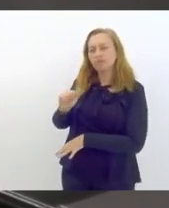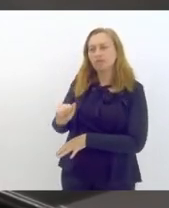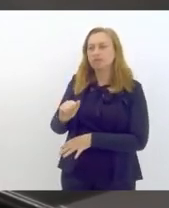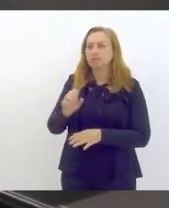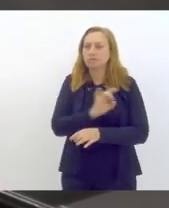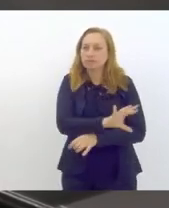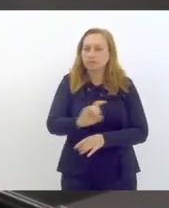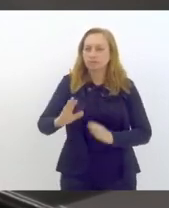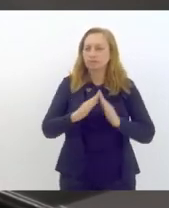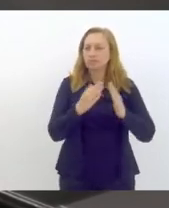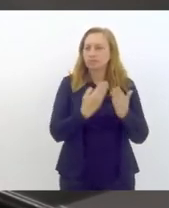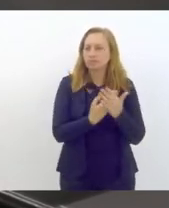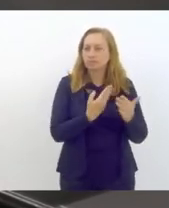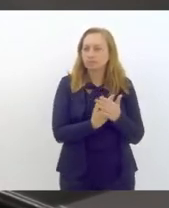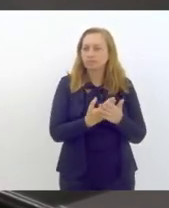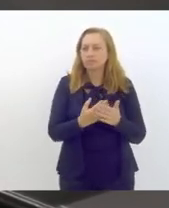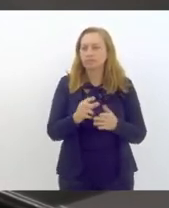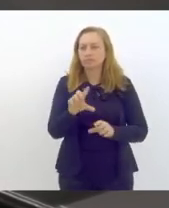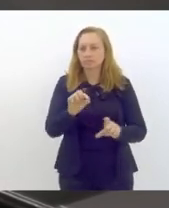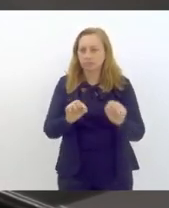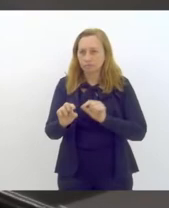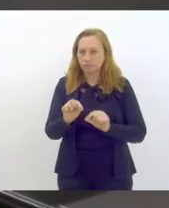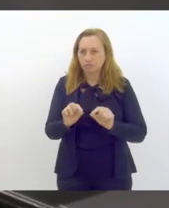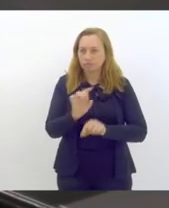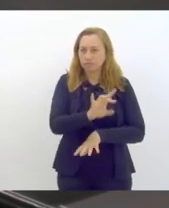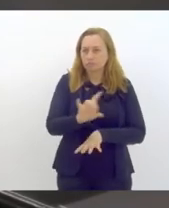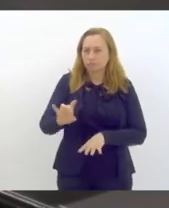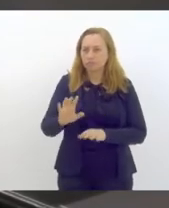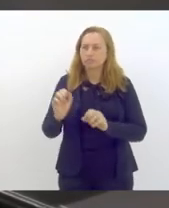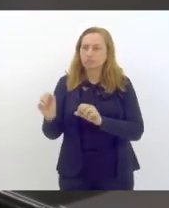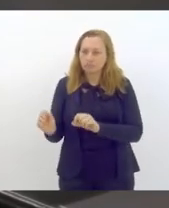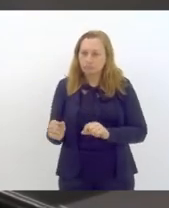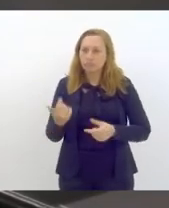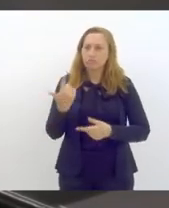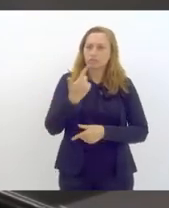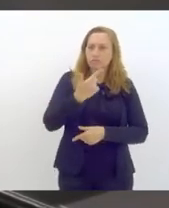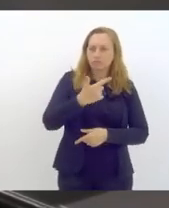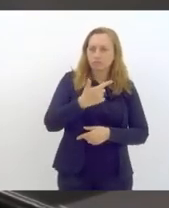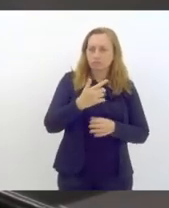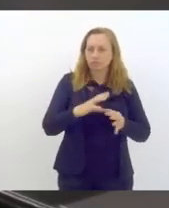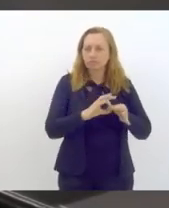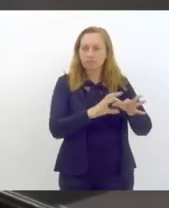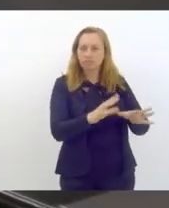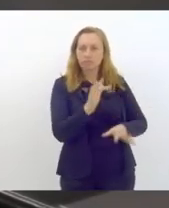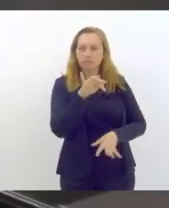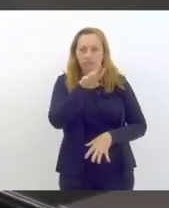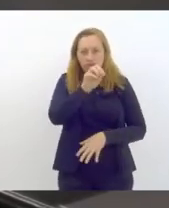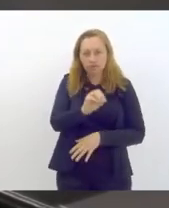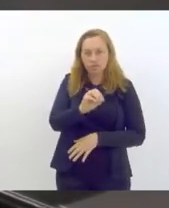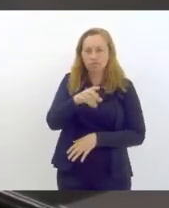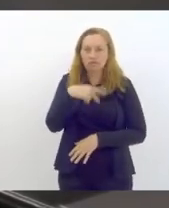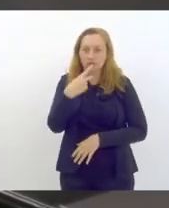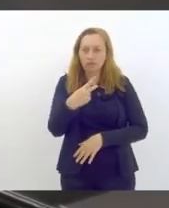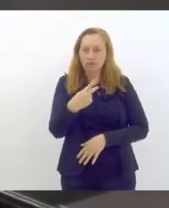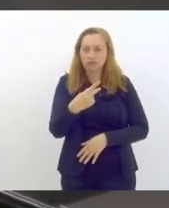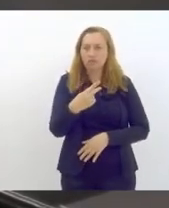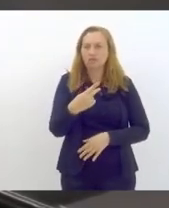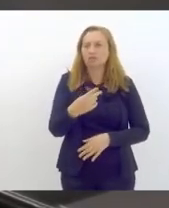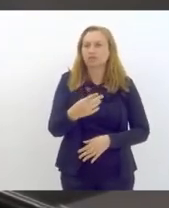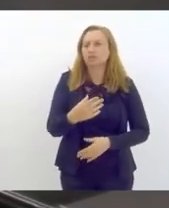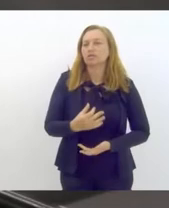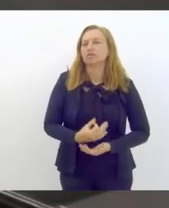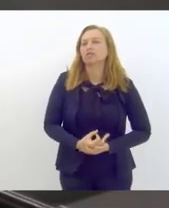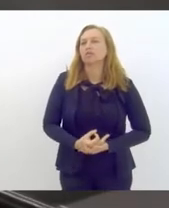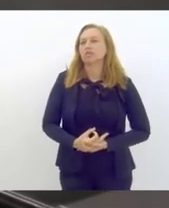escolares, da forma que forem definidas. E aí eu vou passar a palavra novamente para o Francisco, para ele falar um pouco sobre as